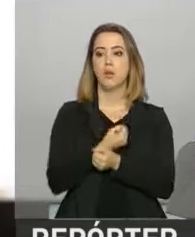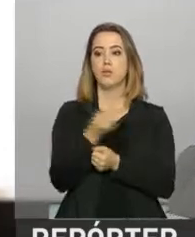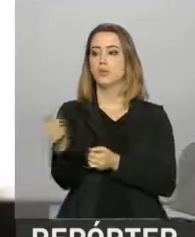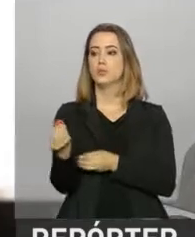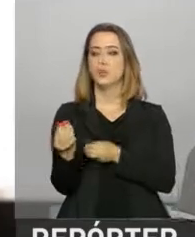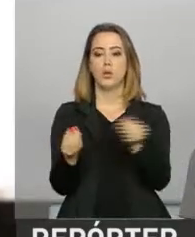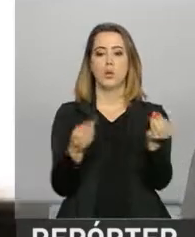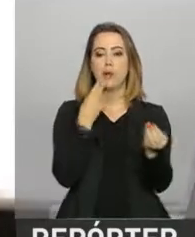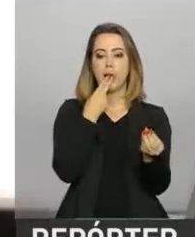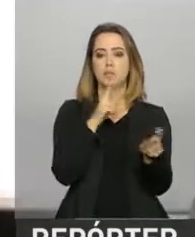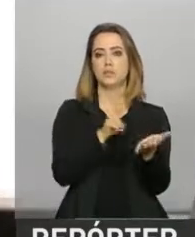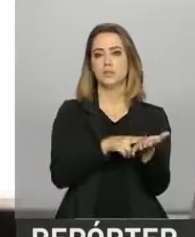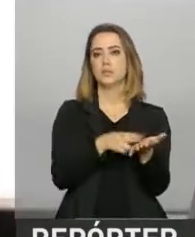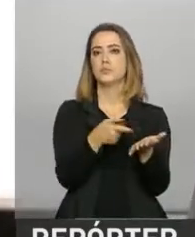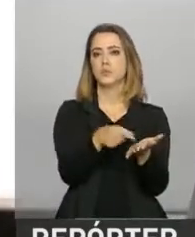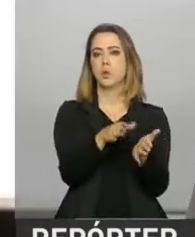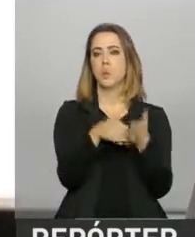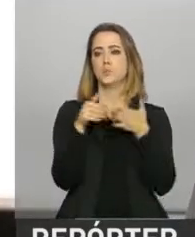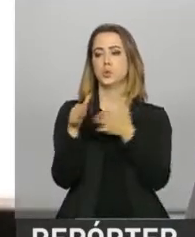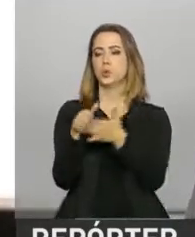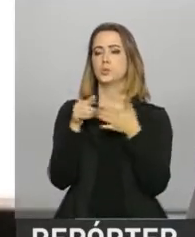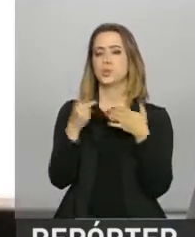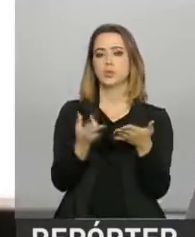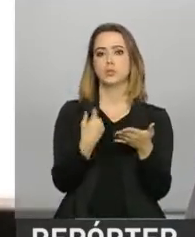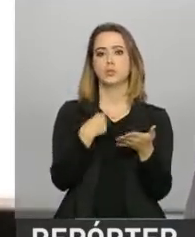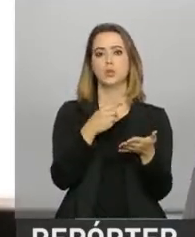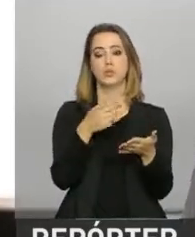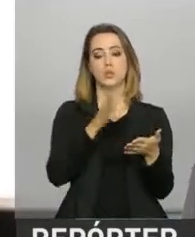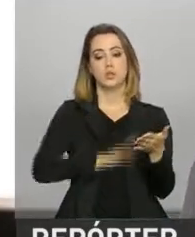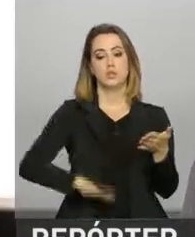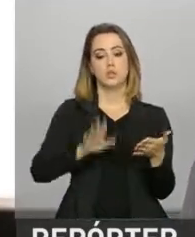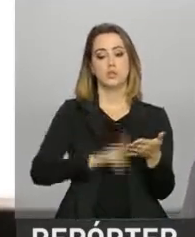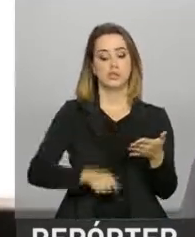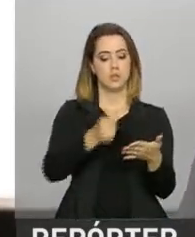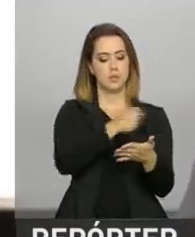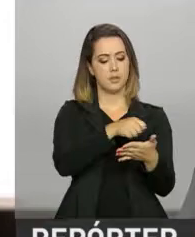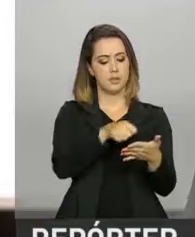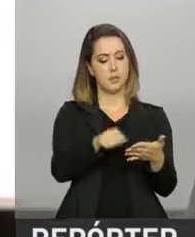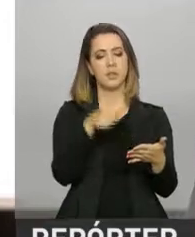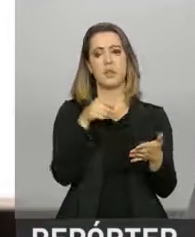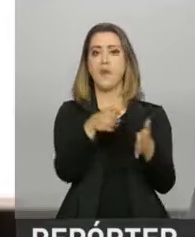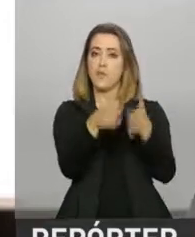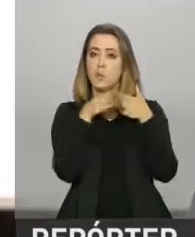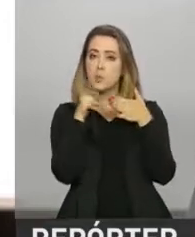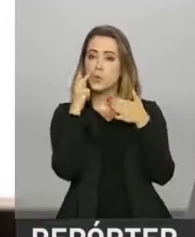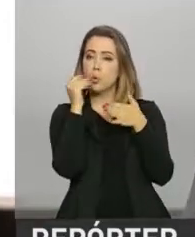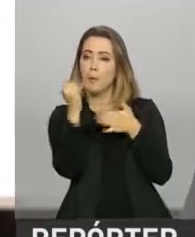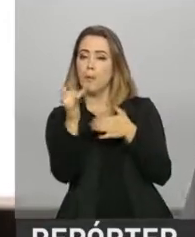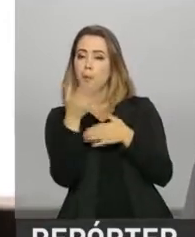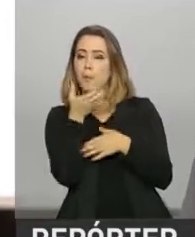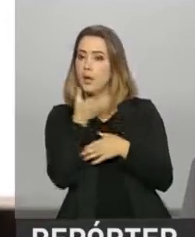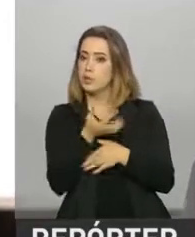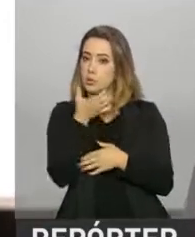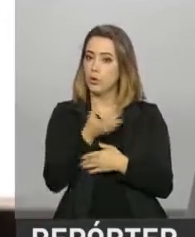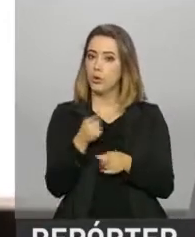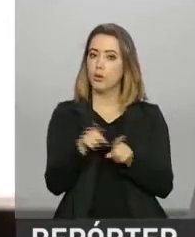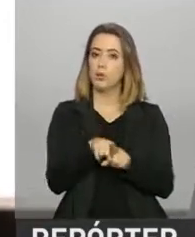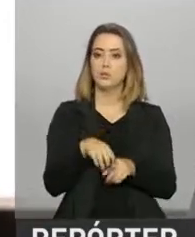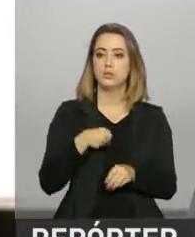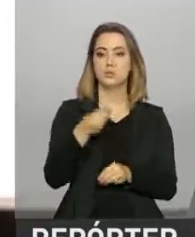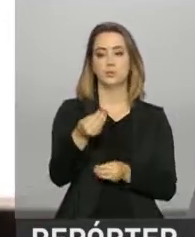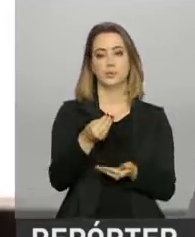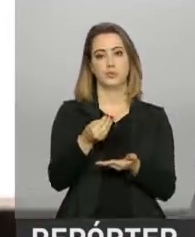a esse pedido as crianças escrevem para o papai noel e sakata criada é colocada à disposição